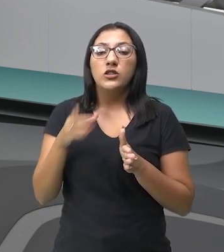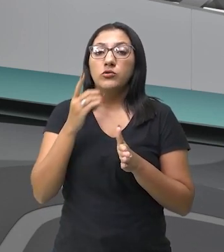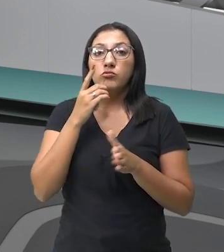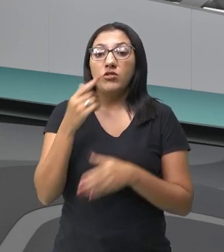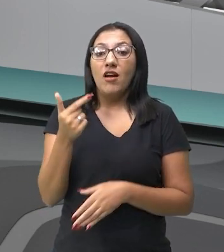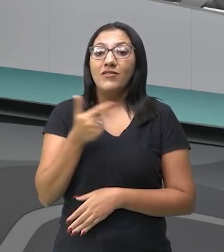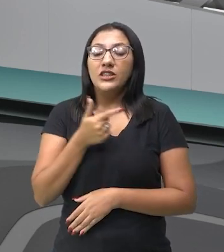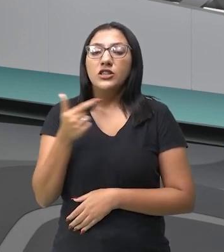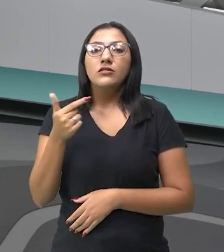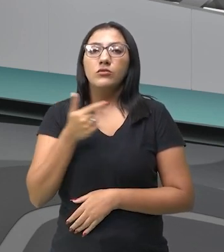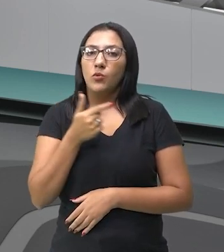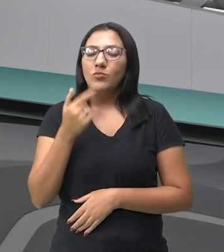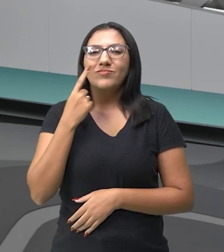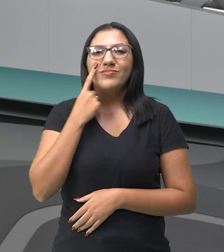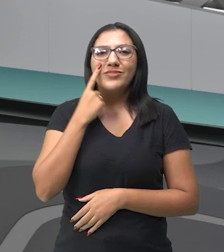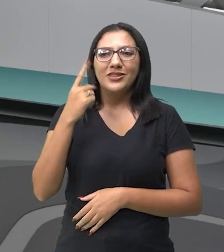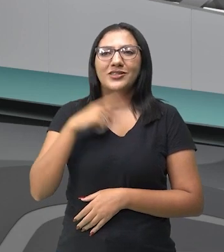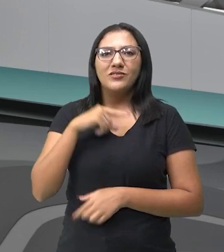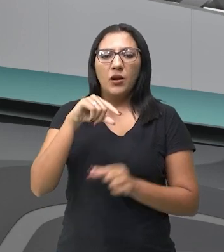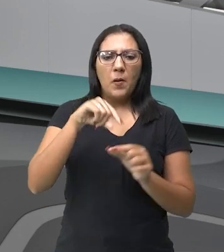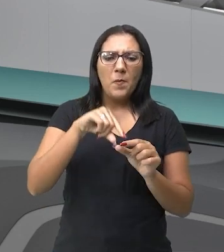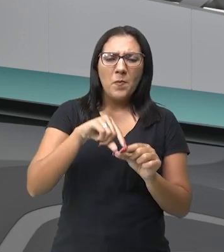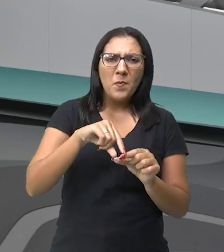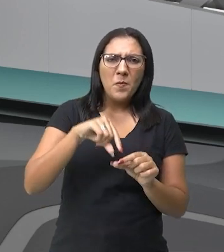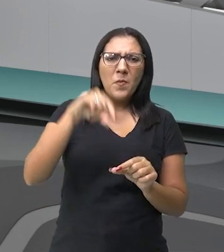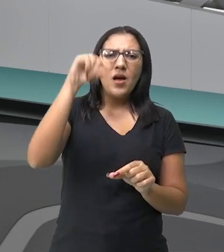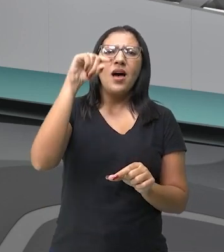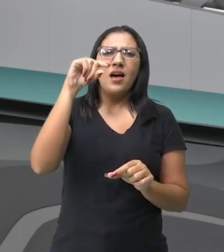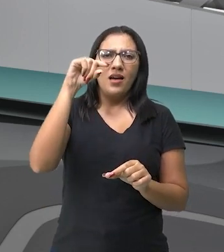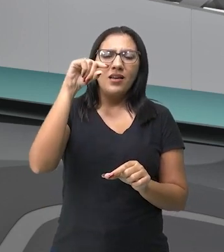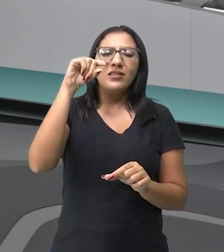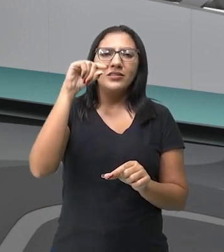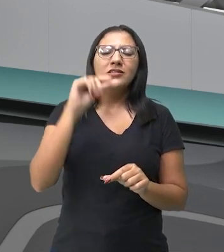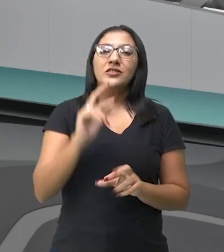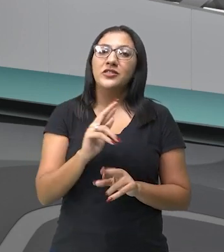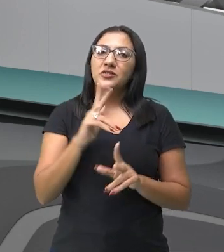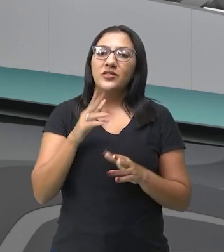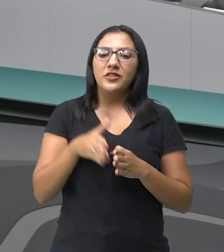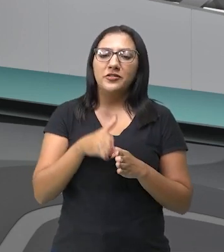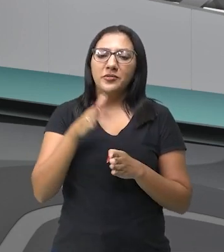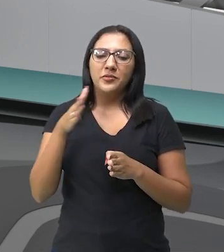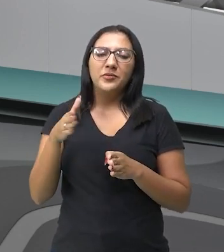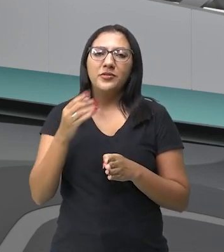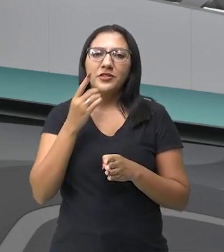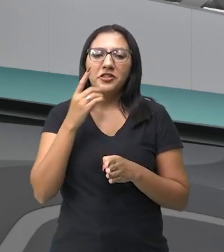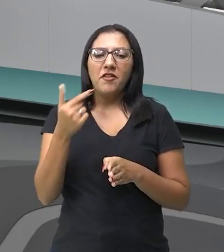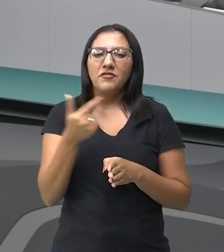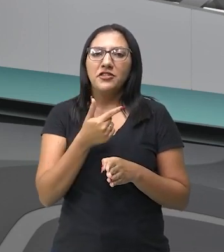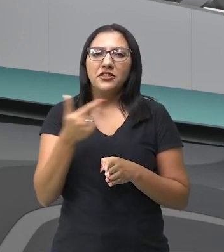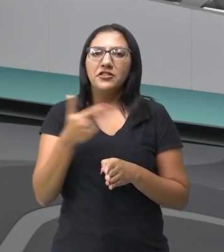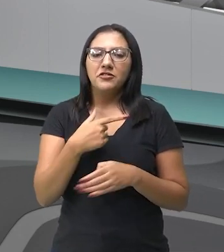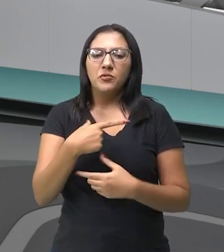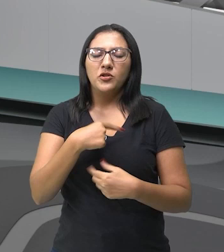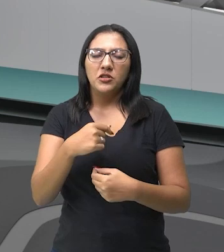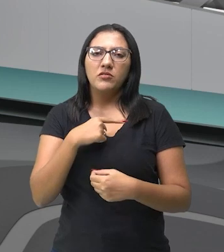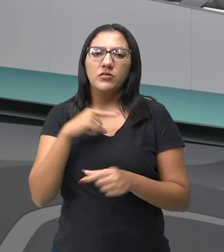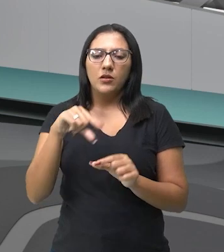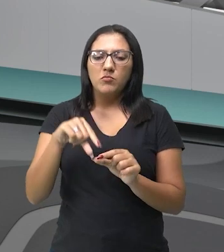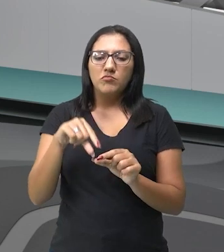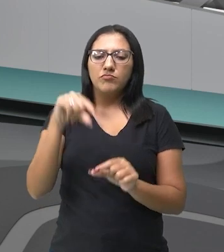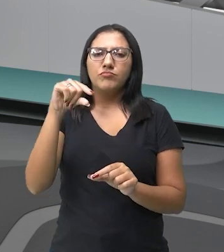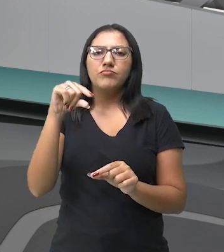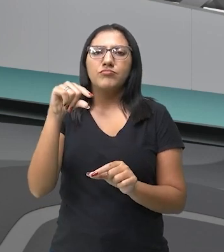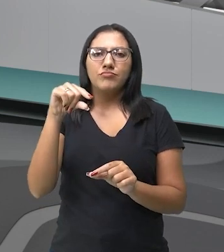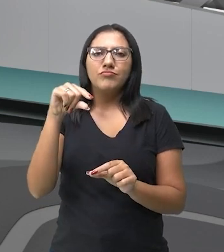Por quê? Porque a gente vê a barra maior. Ao passo que no dia 22/8 essa barra está um pouco mais